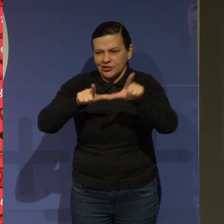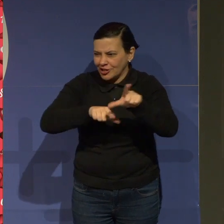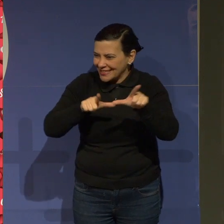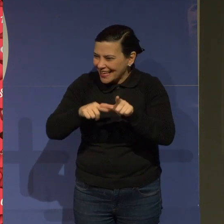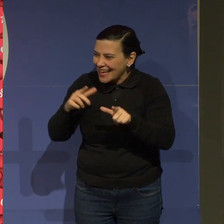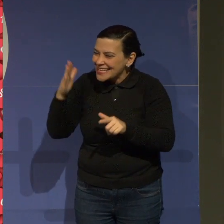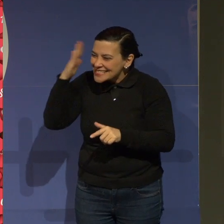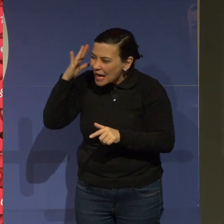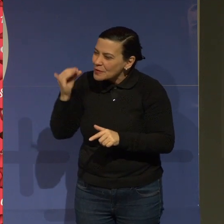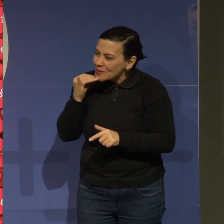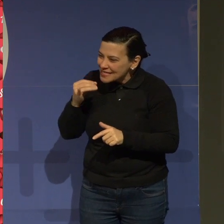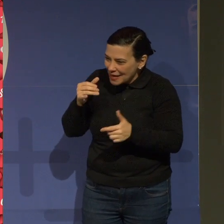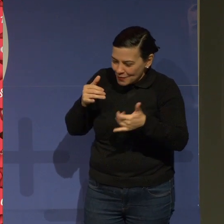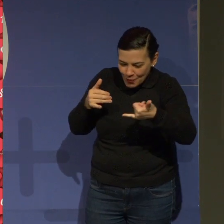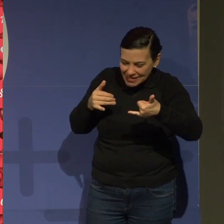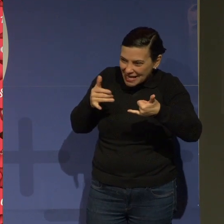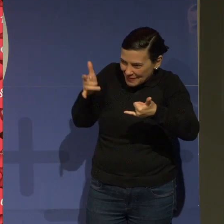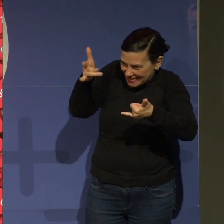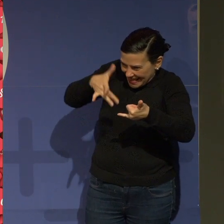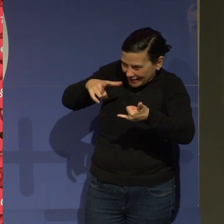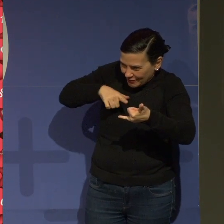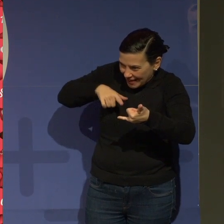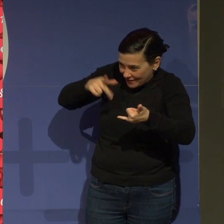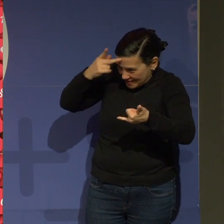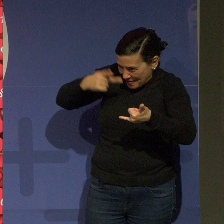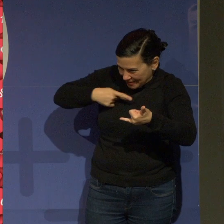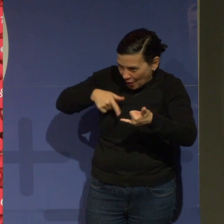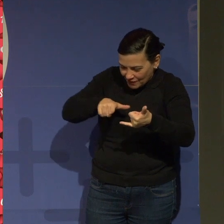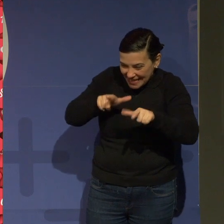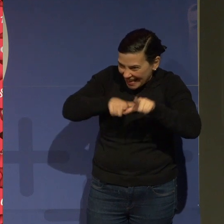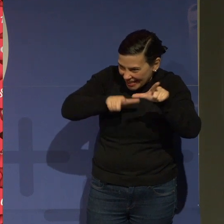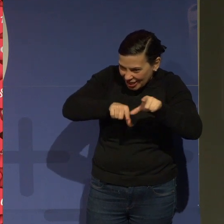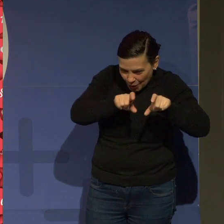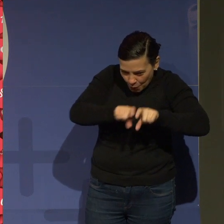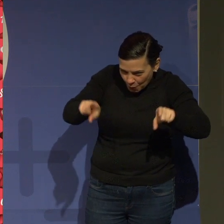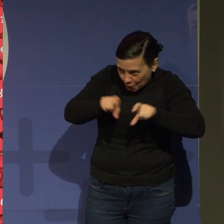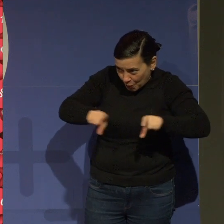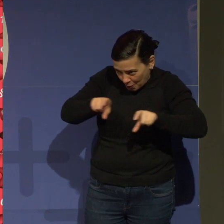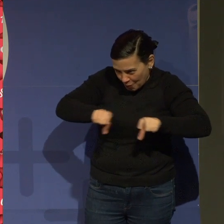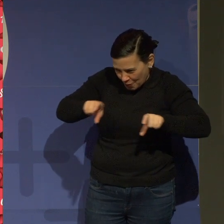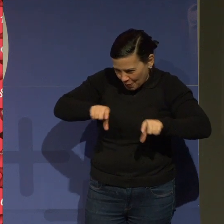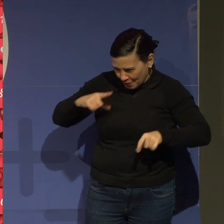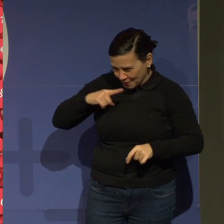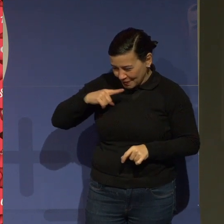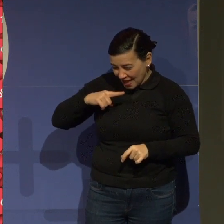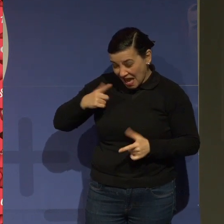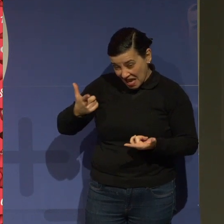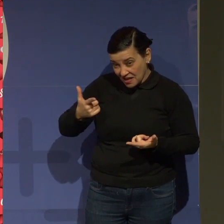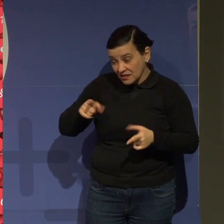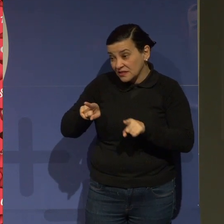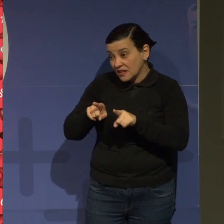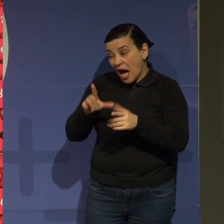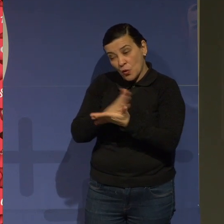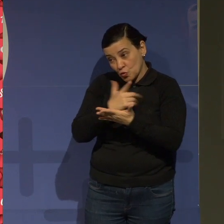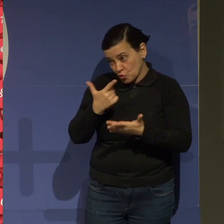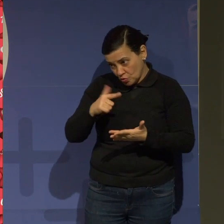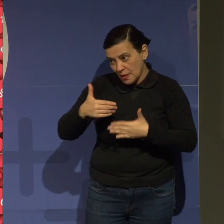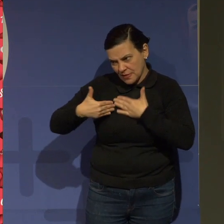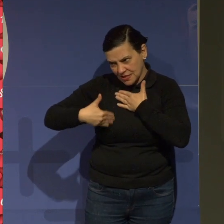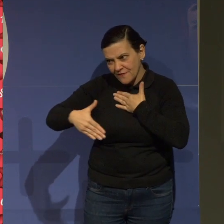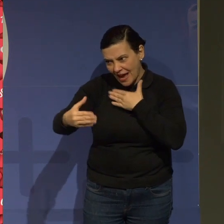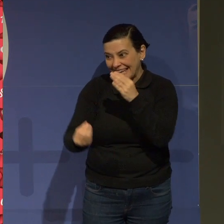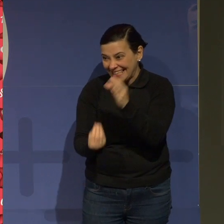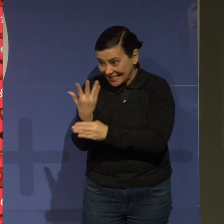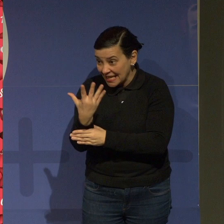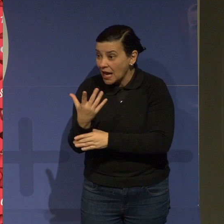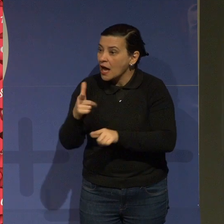que não sei quando que vai ser isso, mas eu realmente acredito que eles vão colocar em breve. Como o texto, a